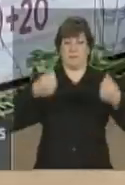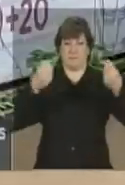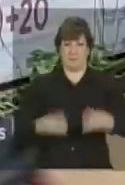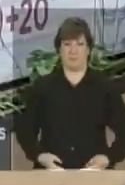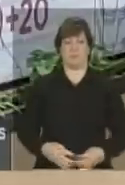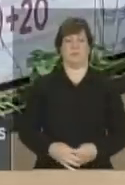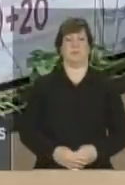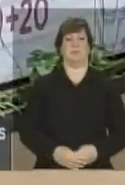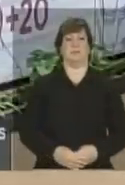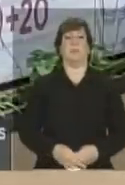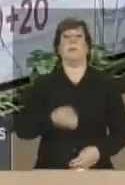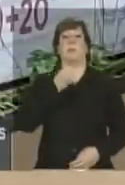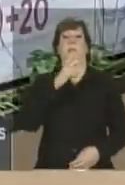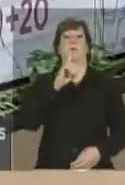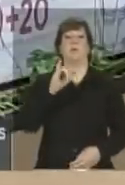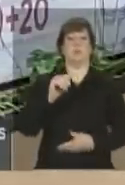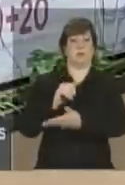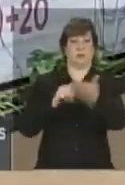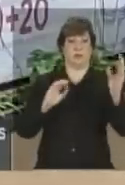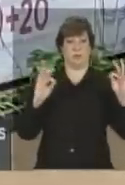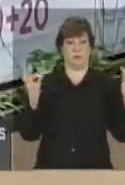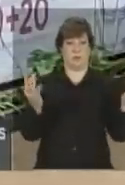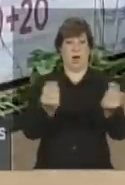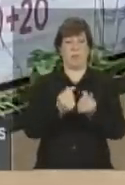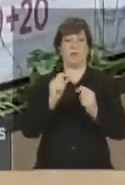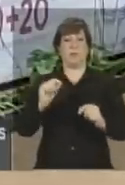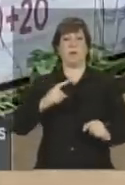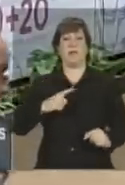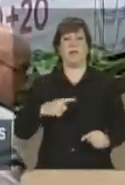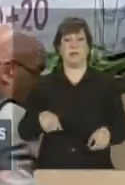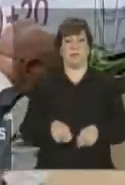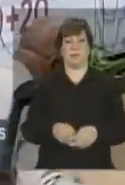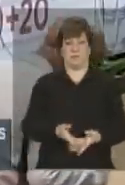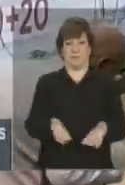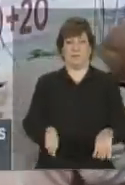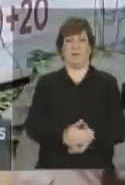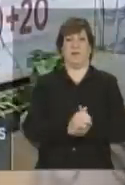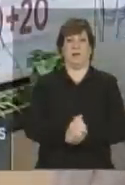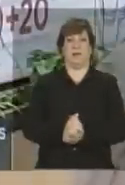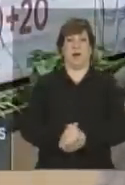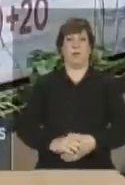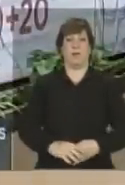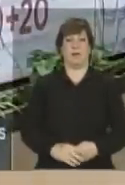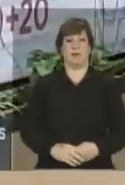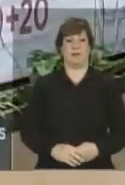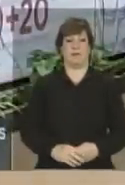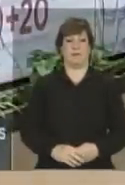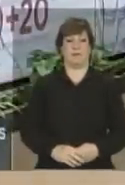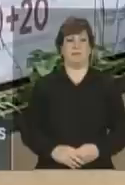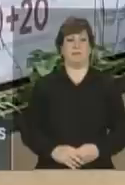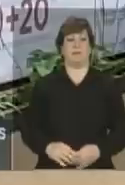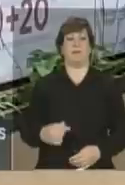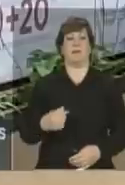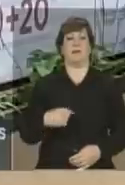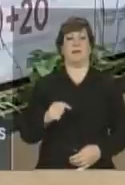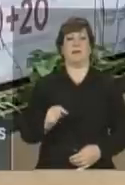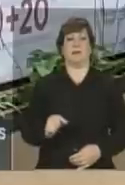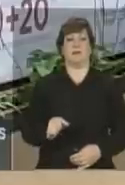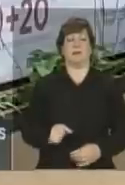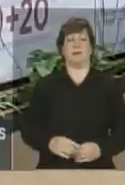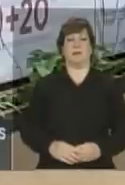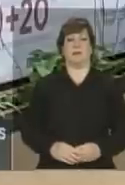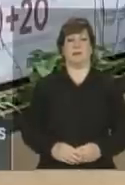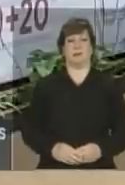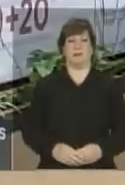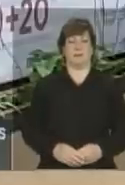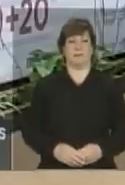dia a todos e a todas. Acho que o ministro Sarney fala da sua competência, porque eu fui funcionária dele, então deve ser por isso